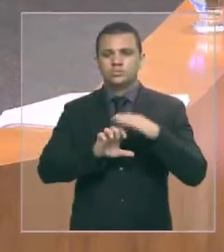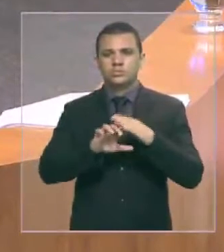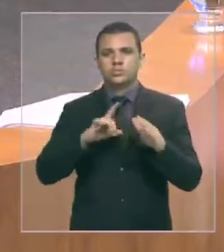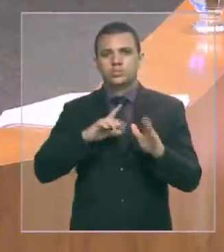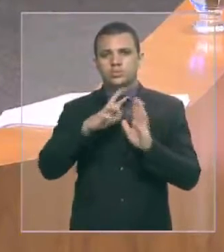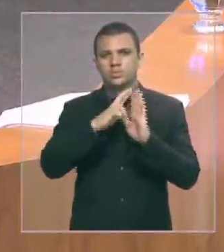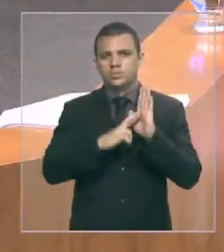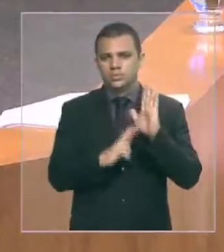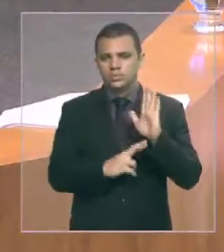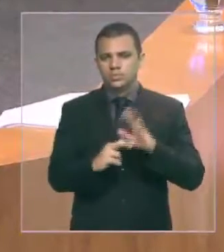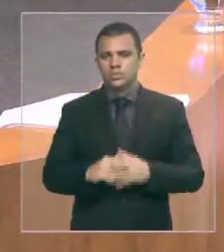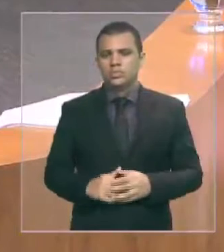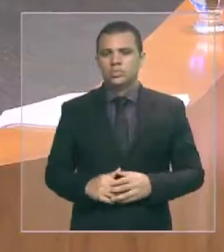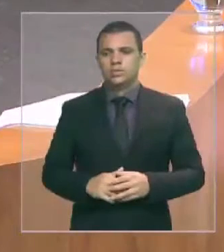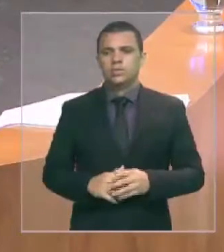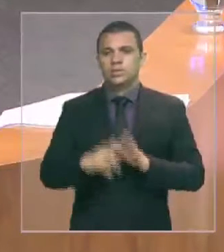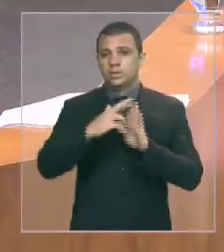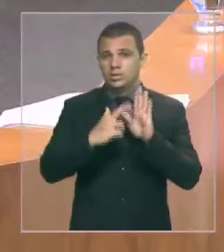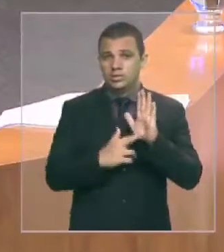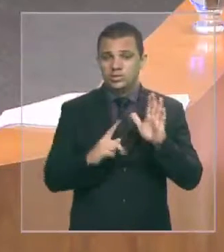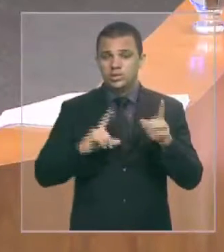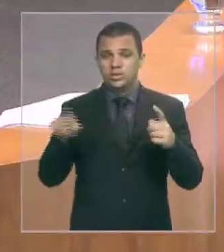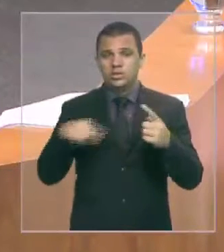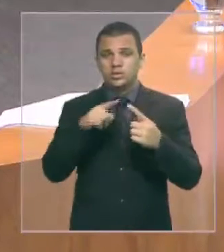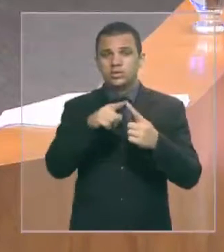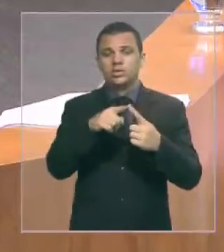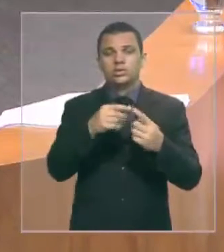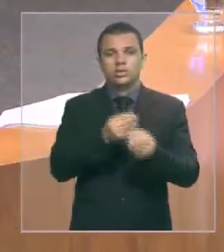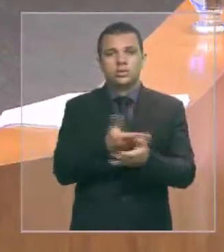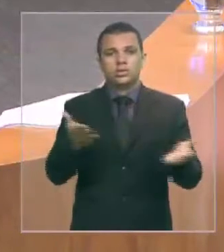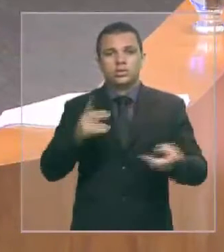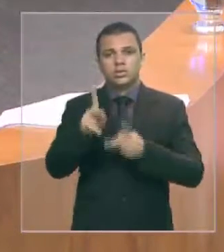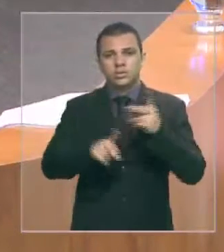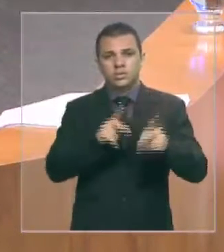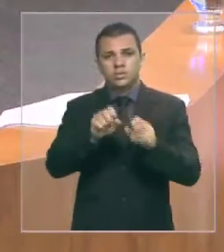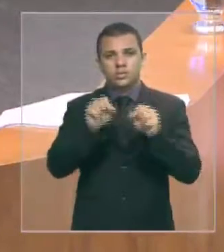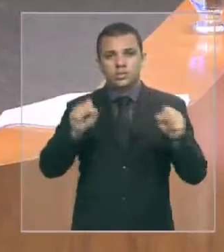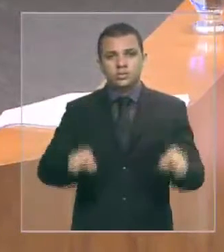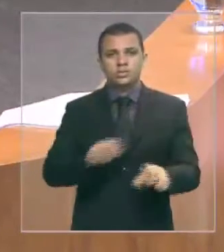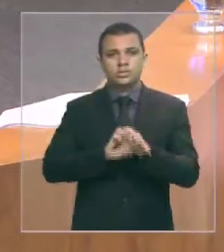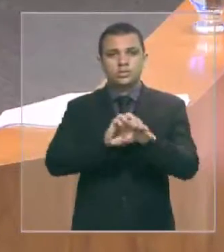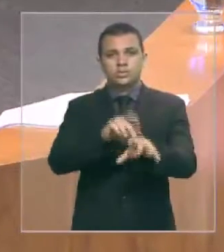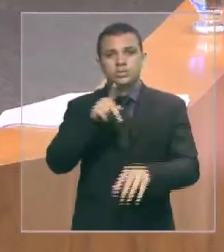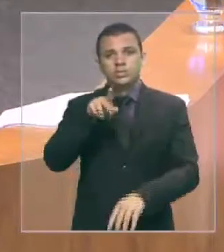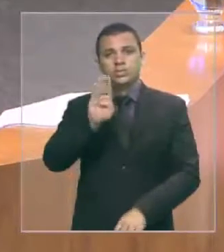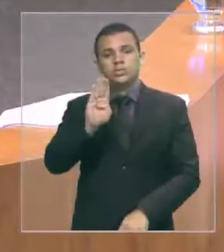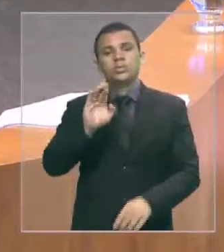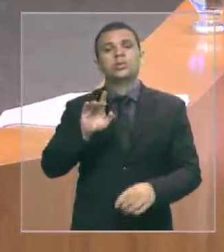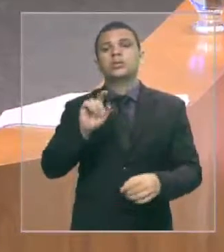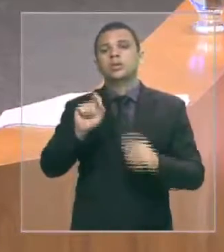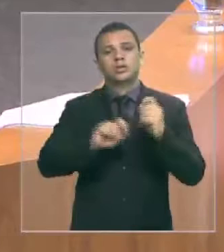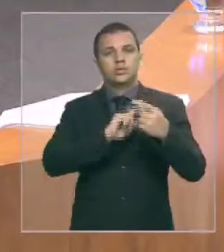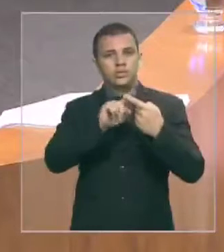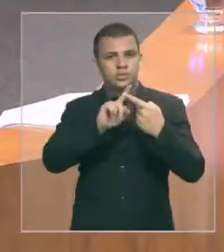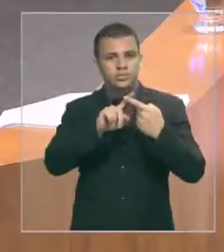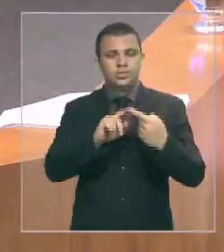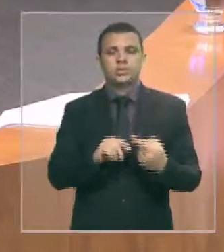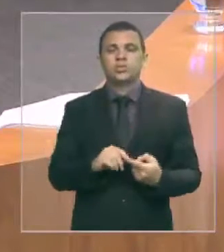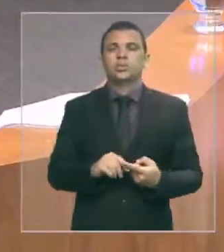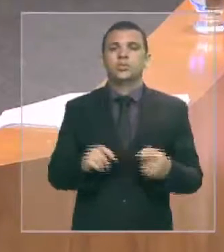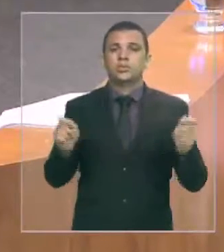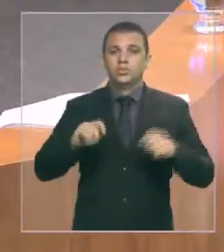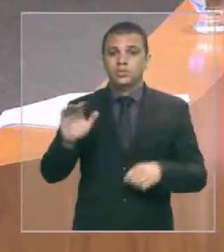como objetivo proporcionar à população um sistema de transporte público que, primeiro, melhore a qualidade